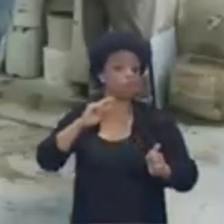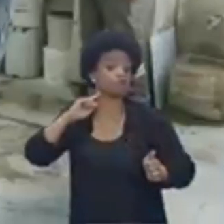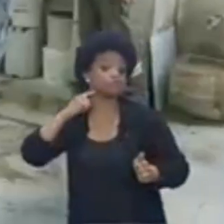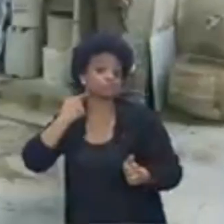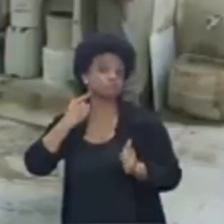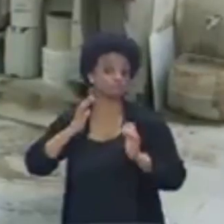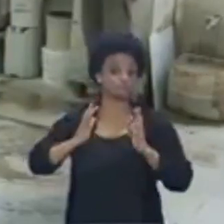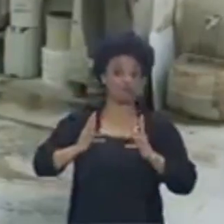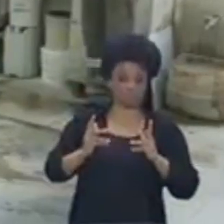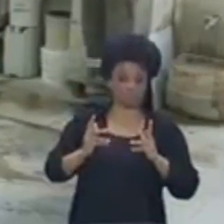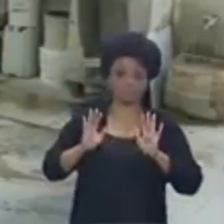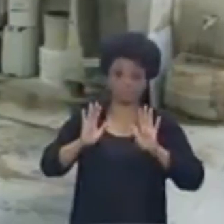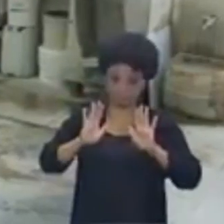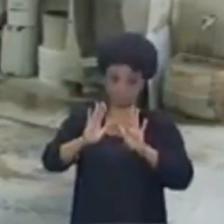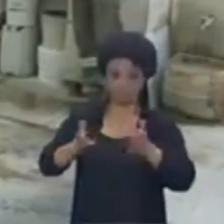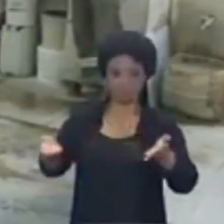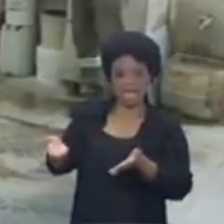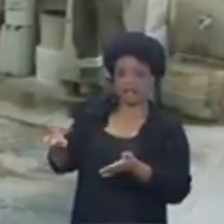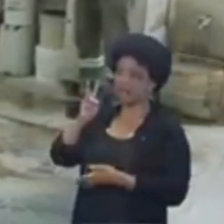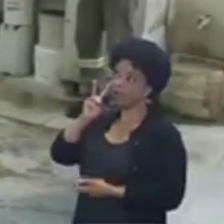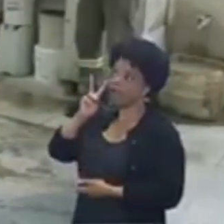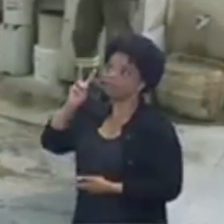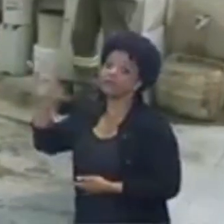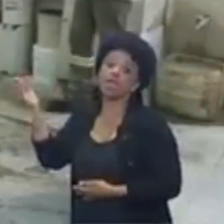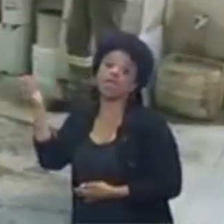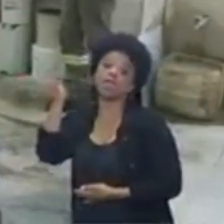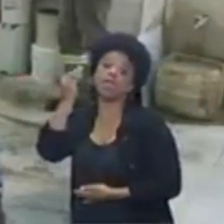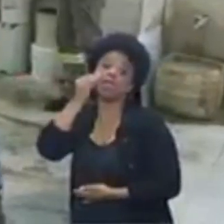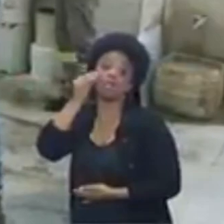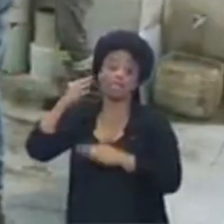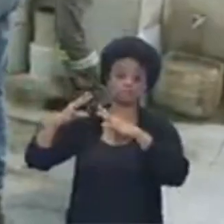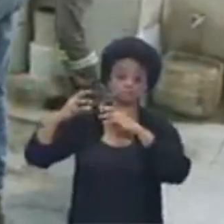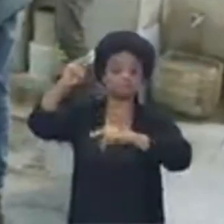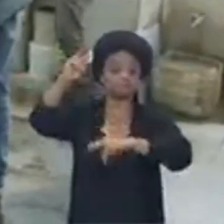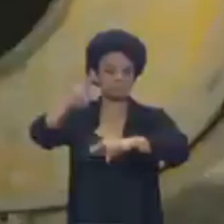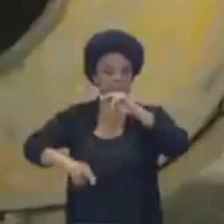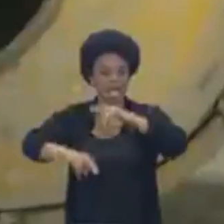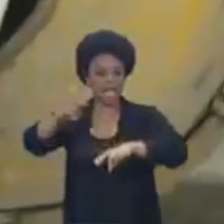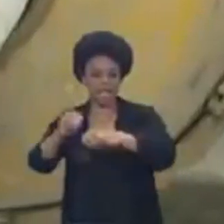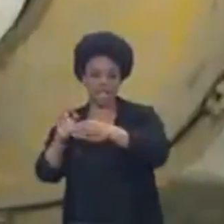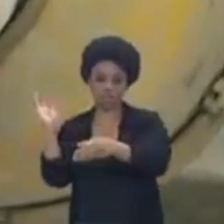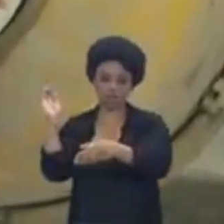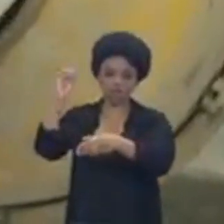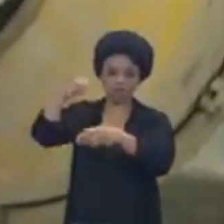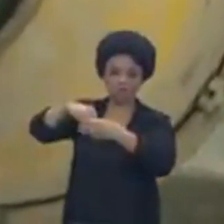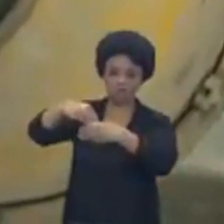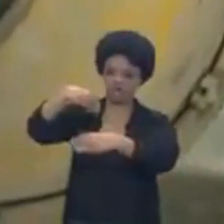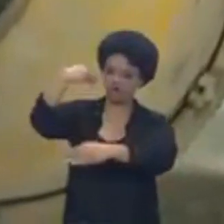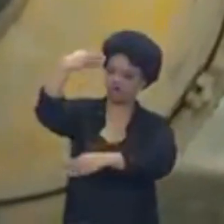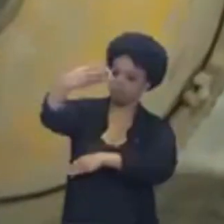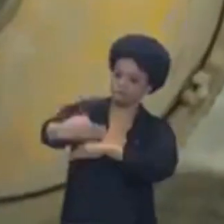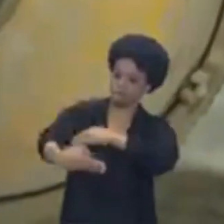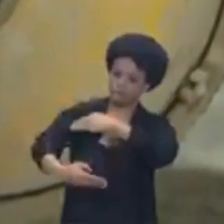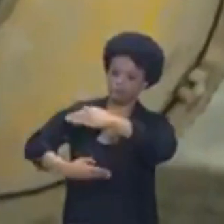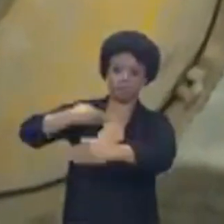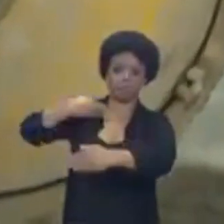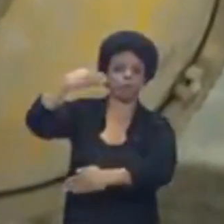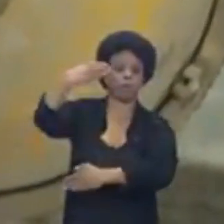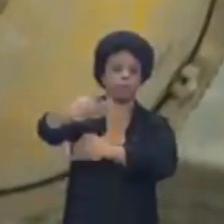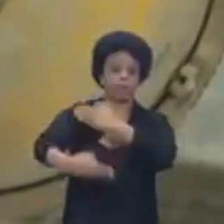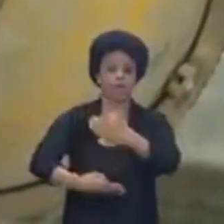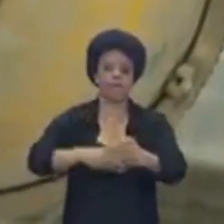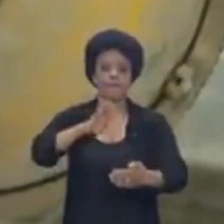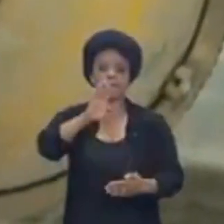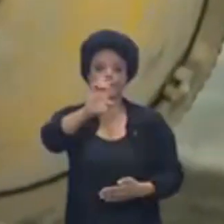Vamos agora para a dosagem experimental. Aqui, os materiais pesados são colocados na betoneira. O melhor concreto não